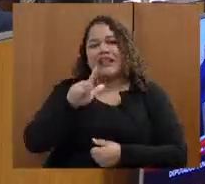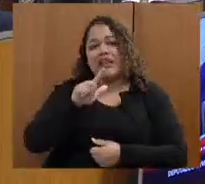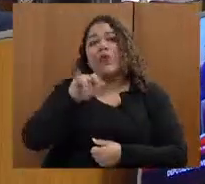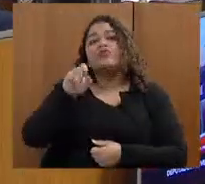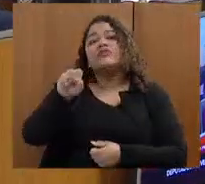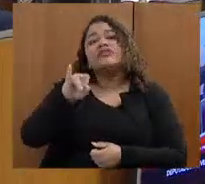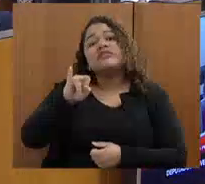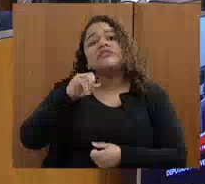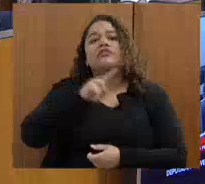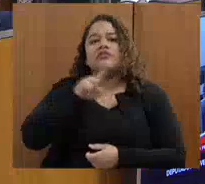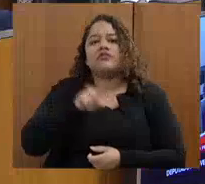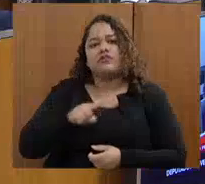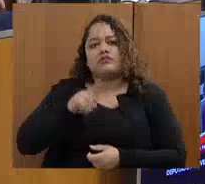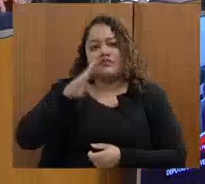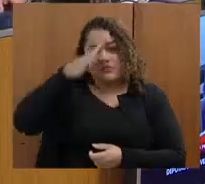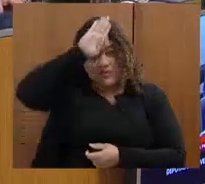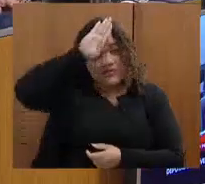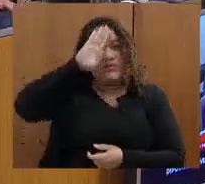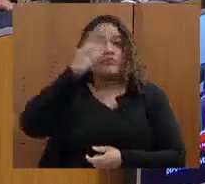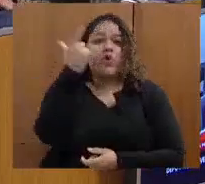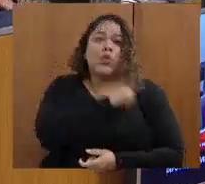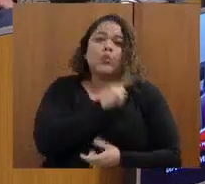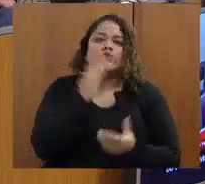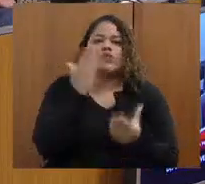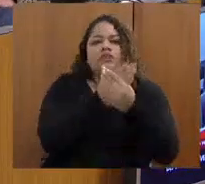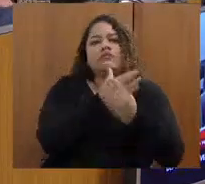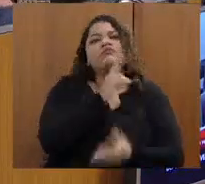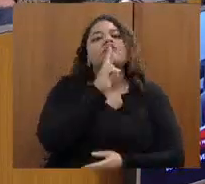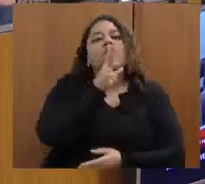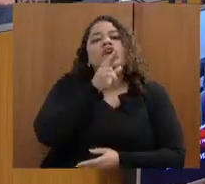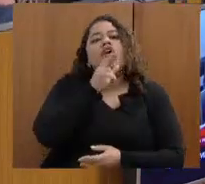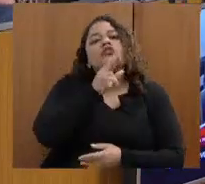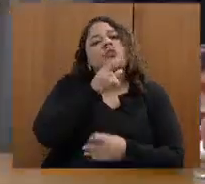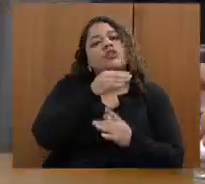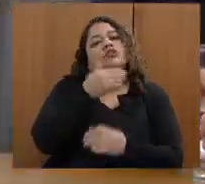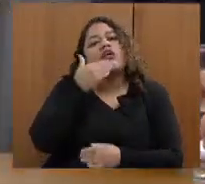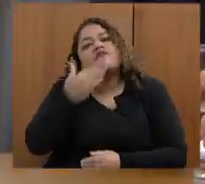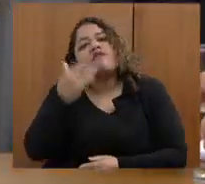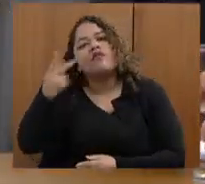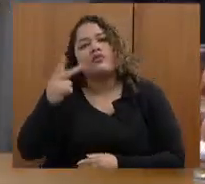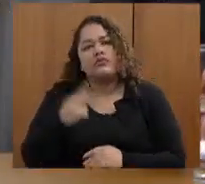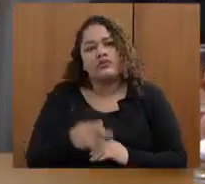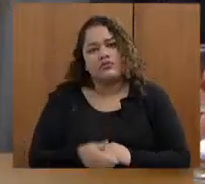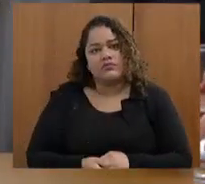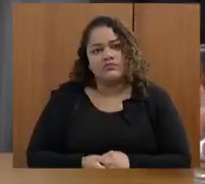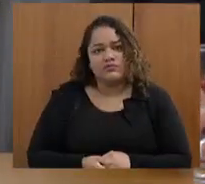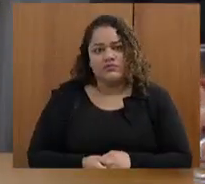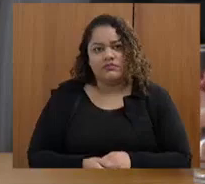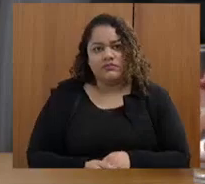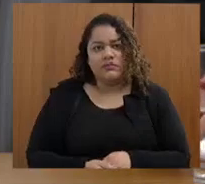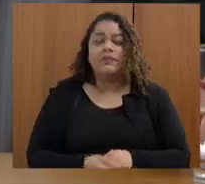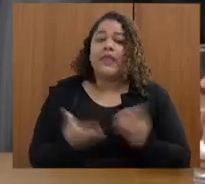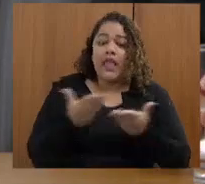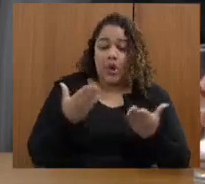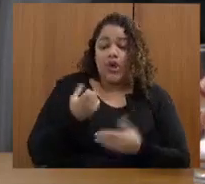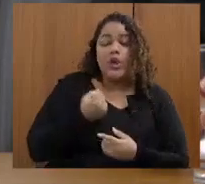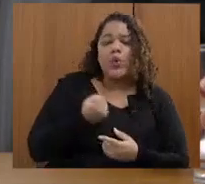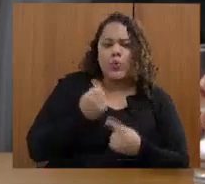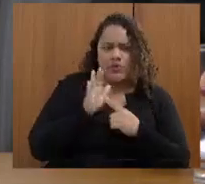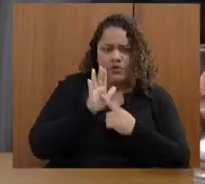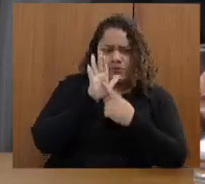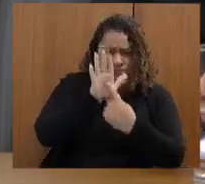sua medida eu vou lembrar agora eu vou trazer números a primeira vez que o governo Zema